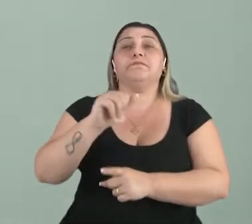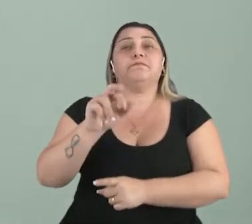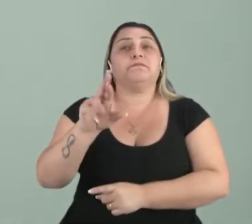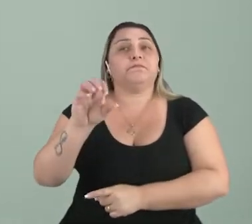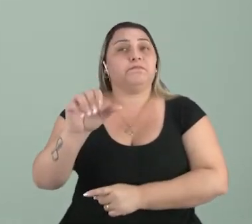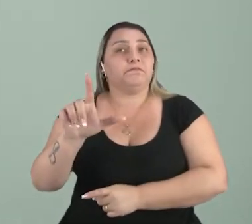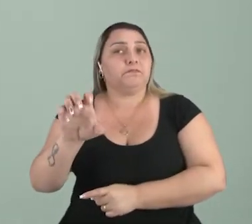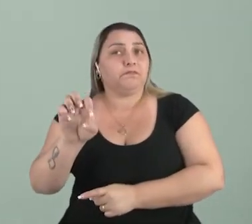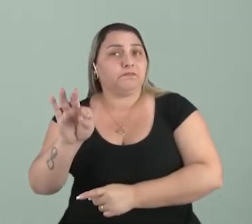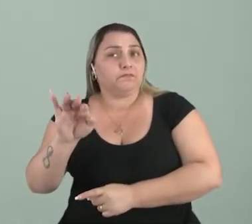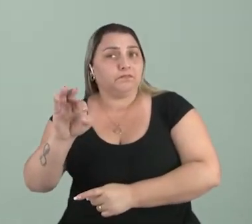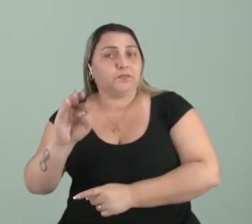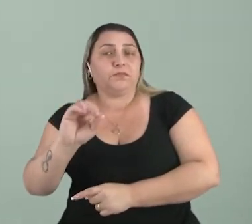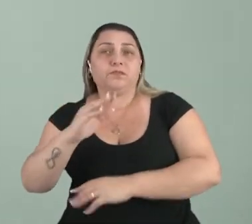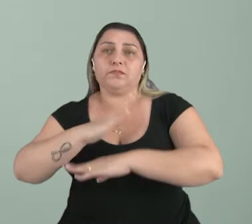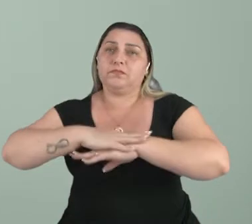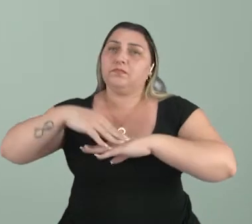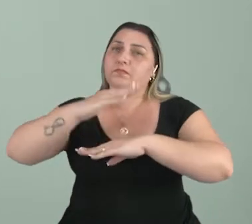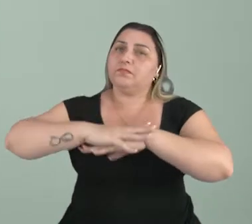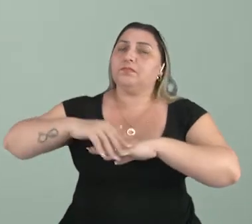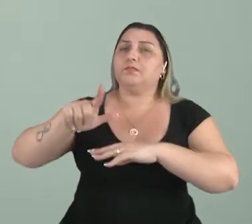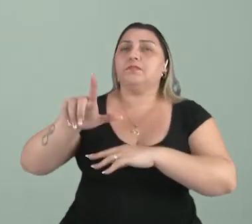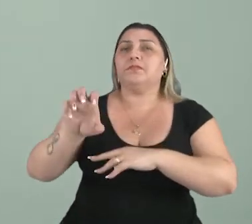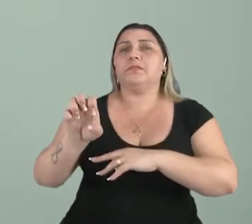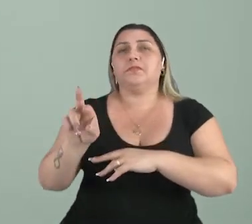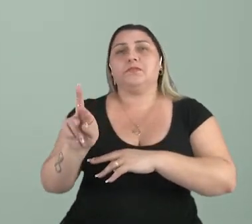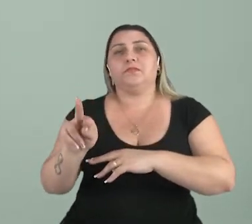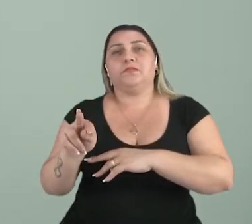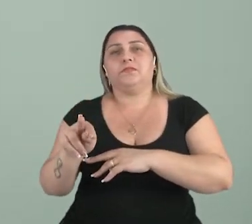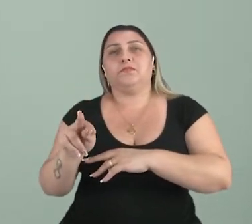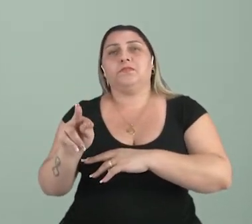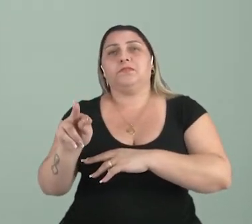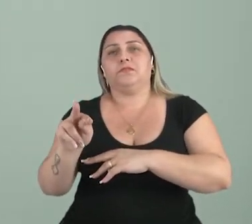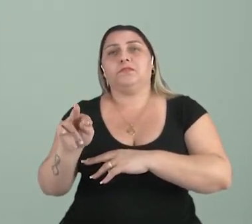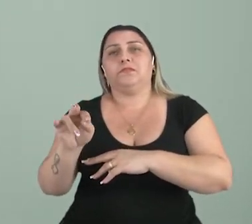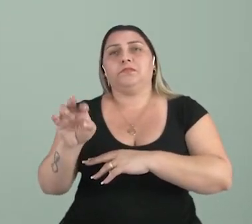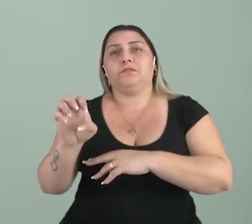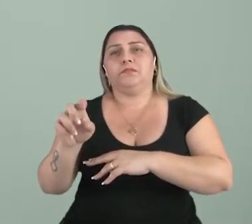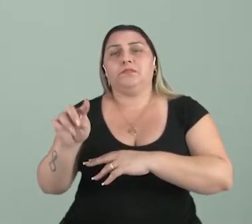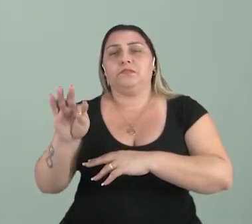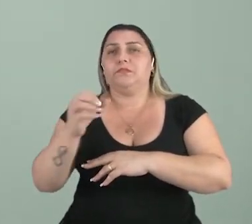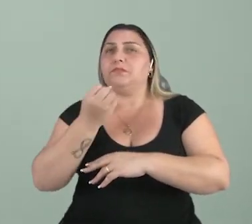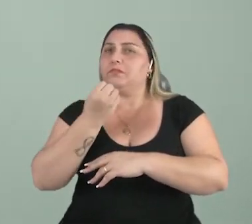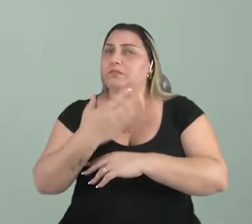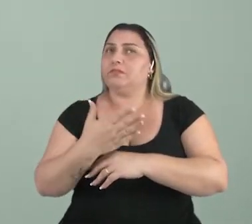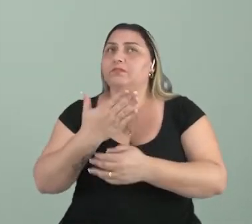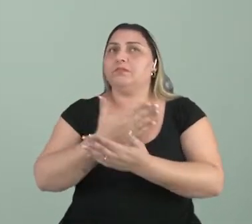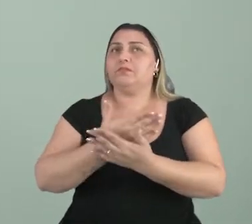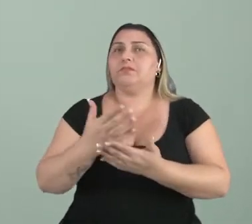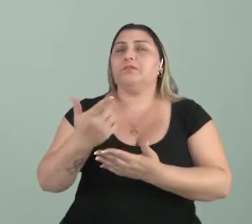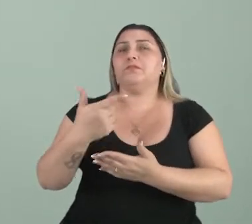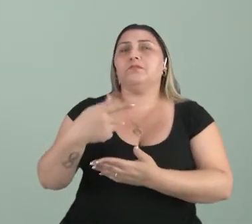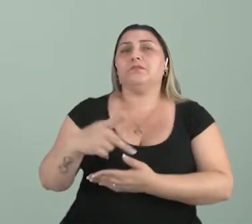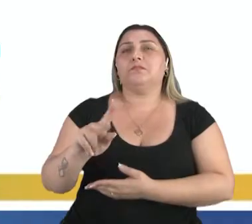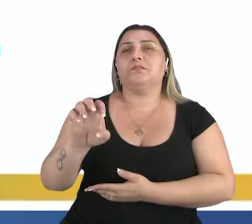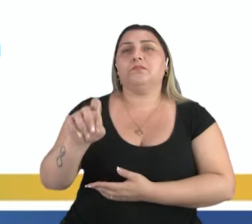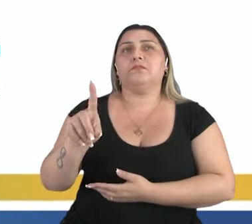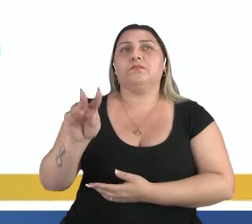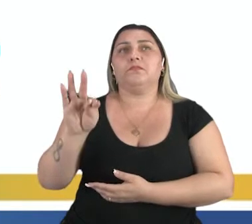caro leitor, o querido leitor. Então, é uma boa para você começar o seu